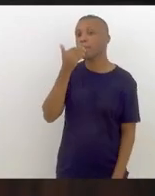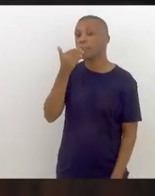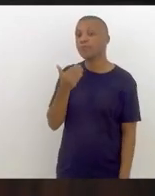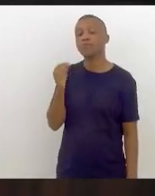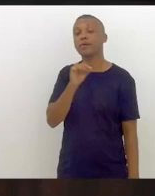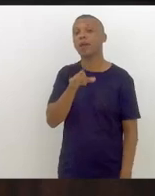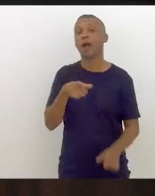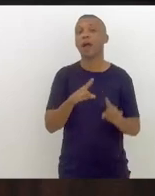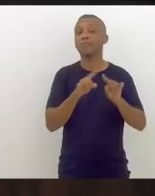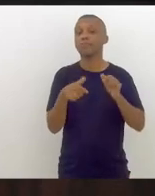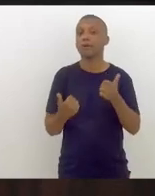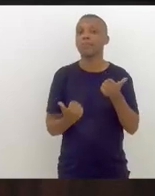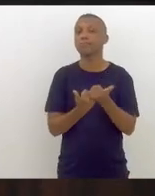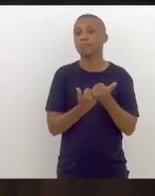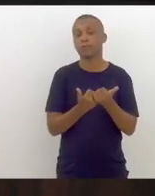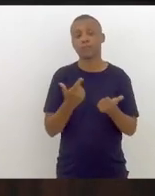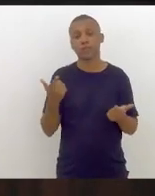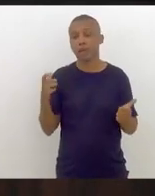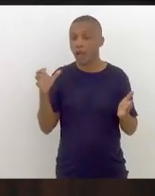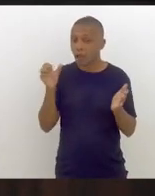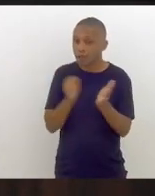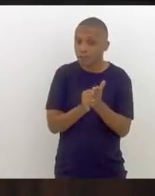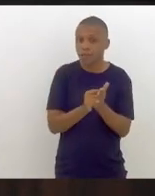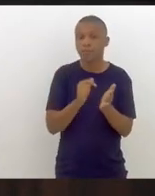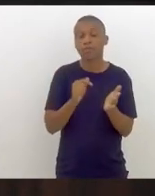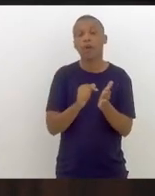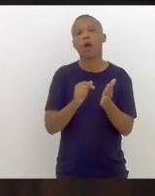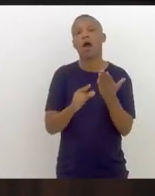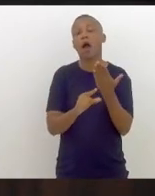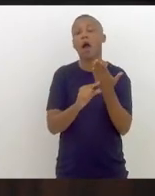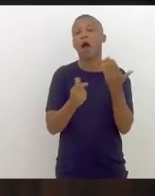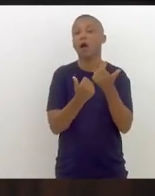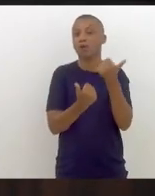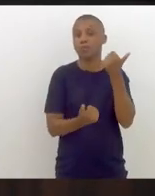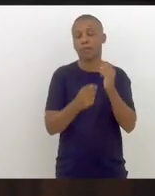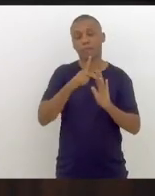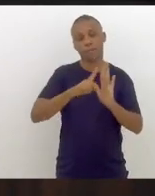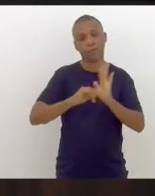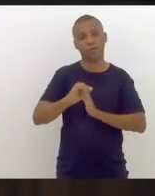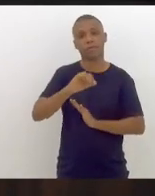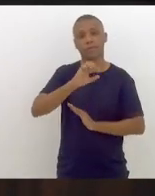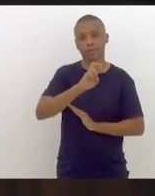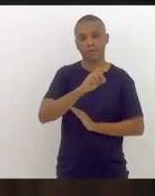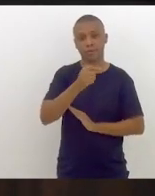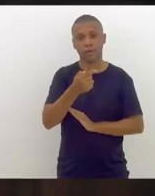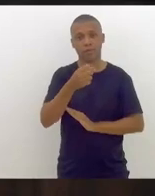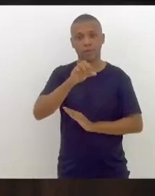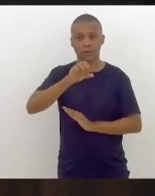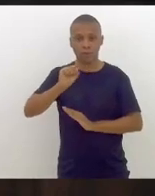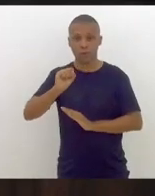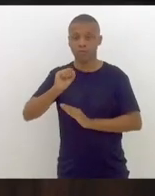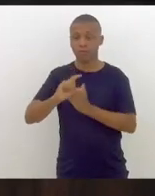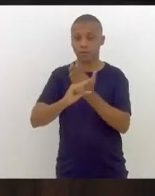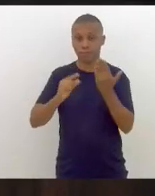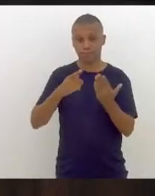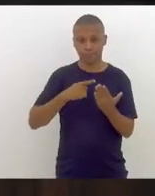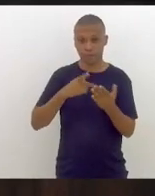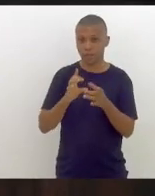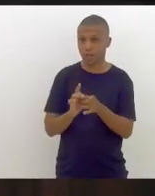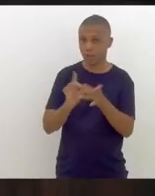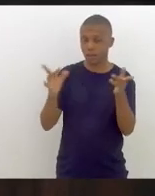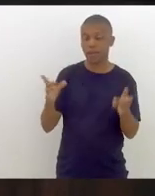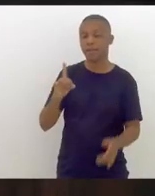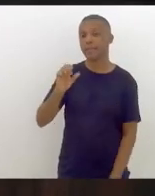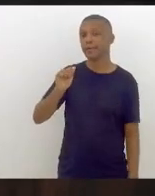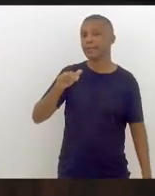assessoria da mesa que consegui é a coutoria no pl5798 de 22 que é de minha autoria ao Deputado Daniel